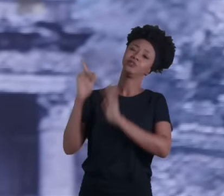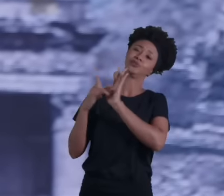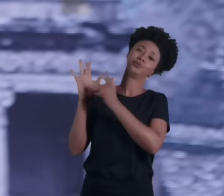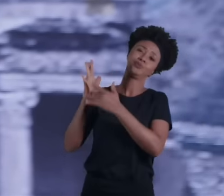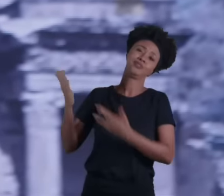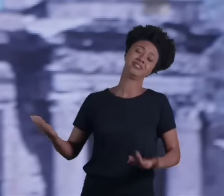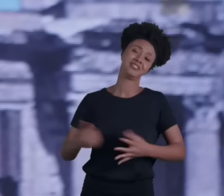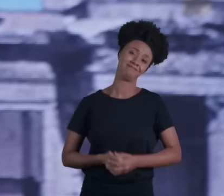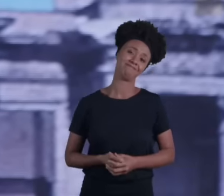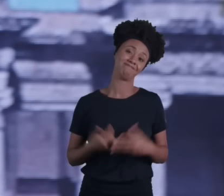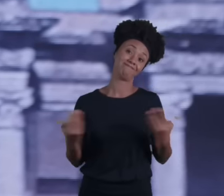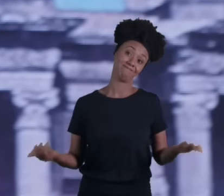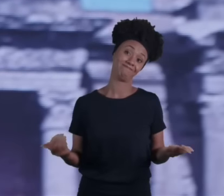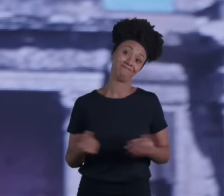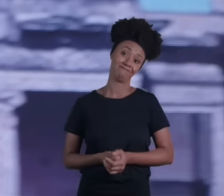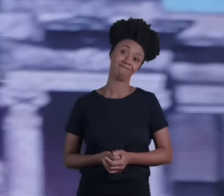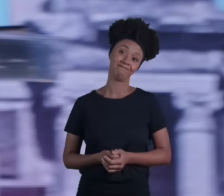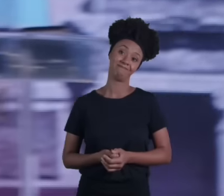Então, graça,